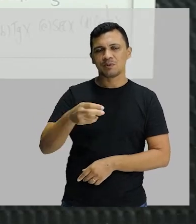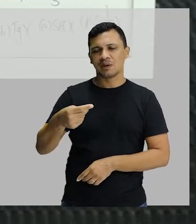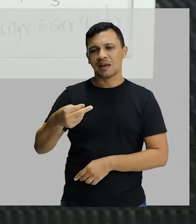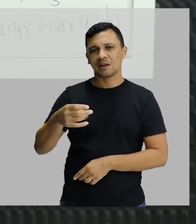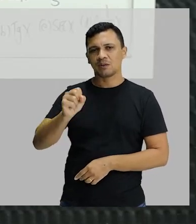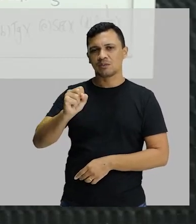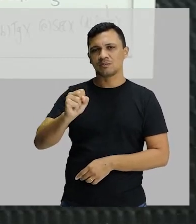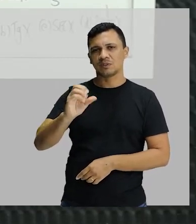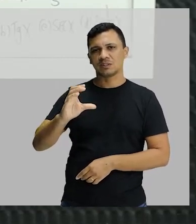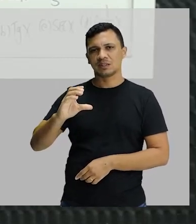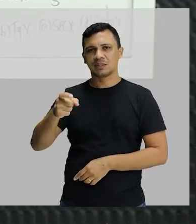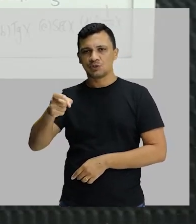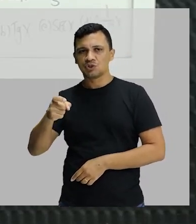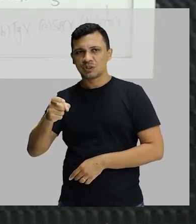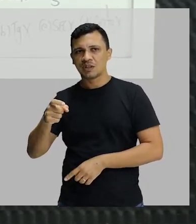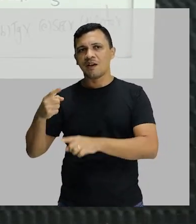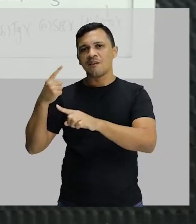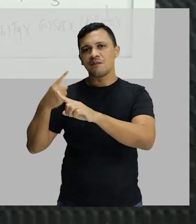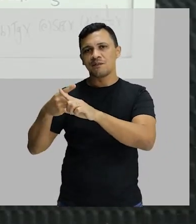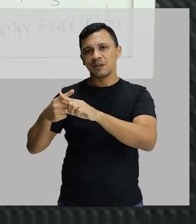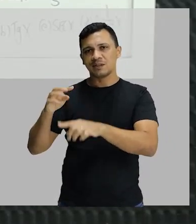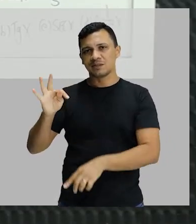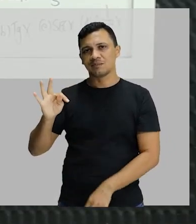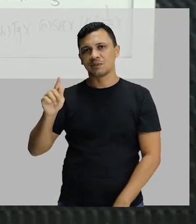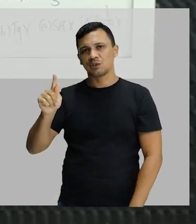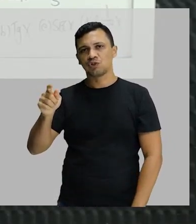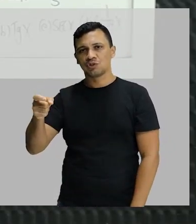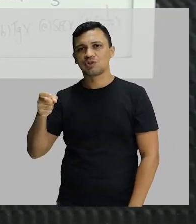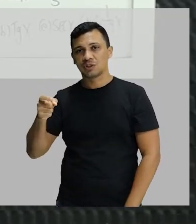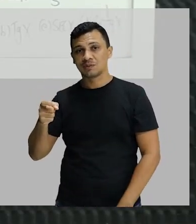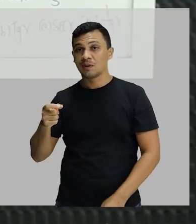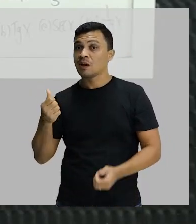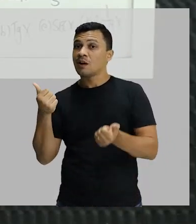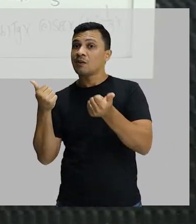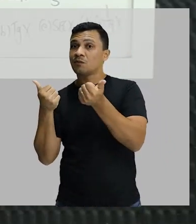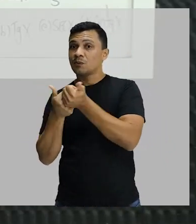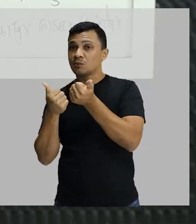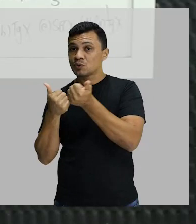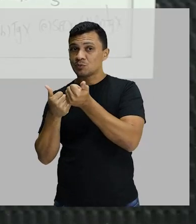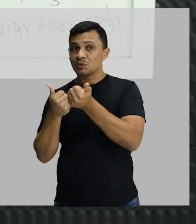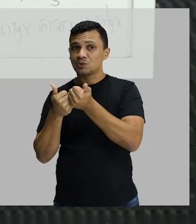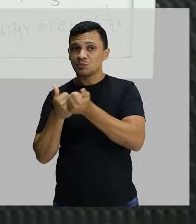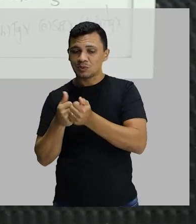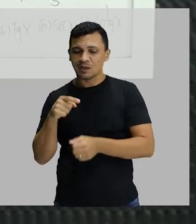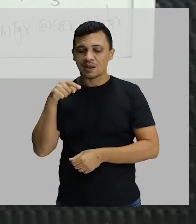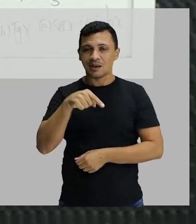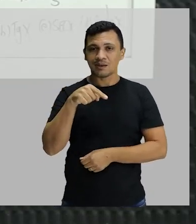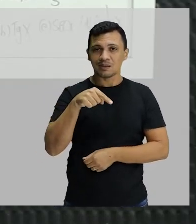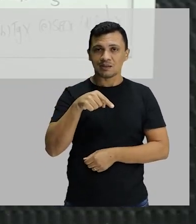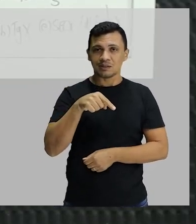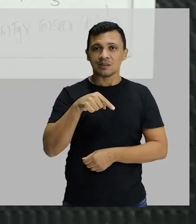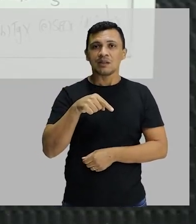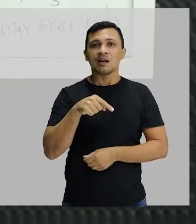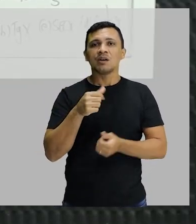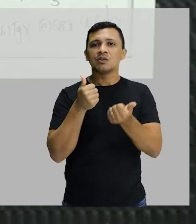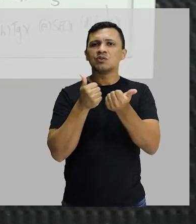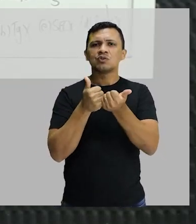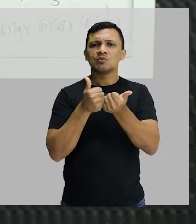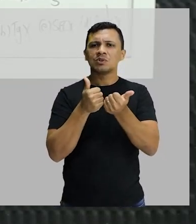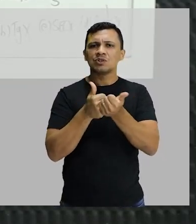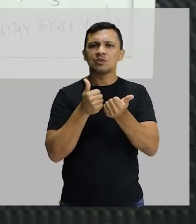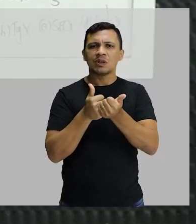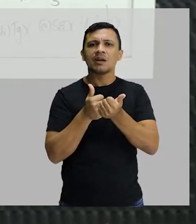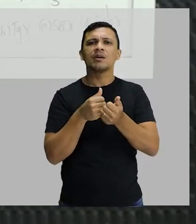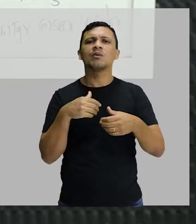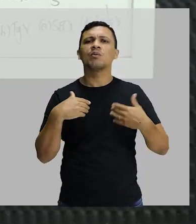vezes cotangente de x. Tá? Então, vamos substituir a secante de x e a cotangente de x